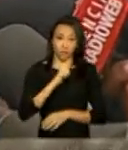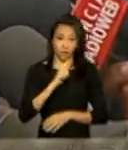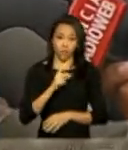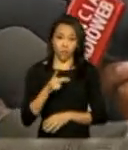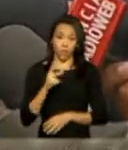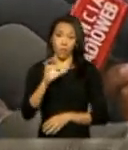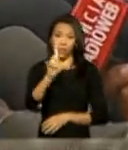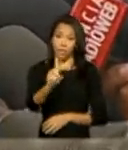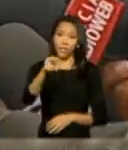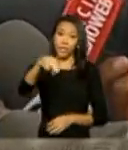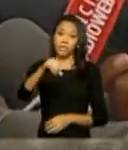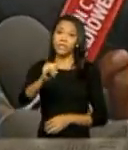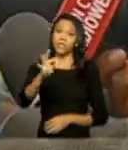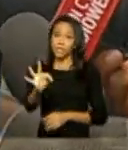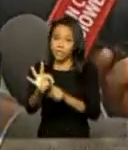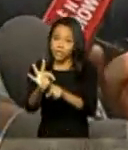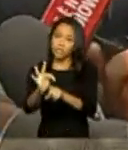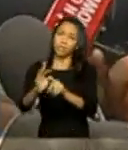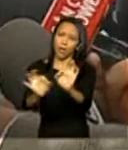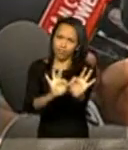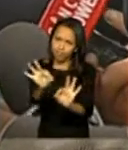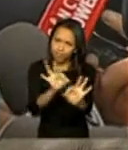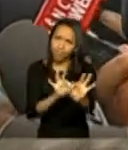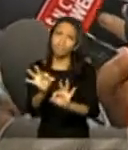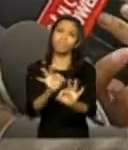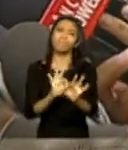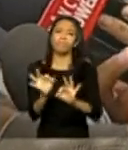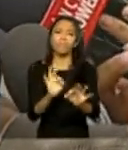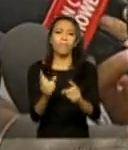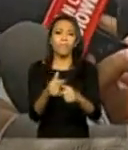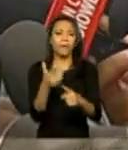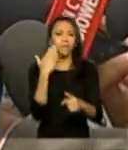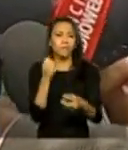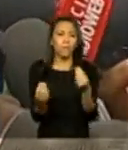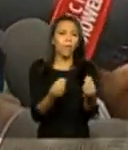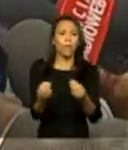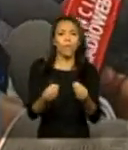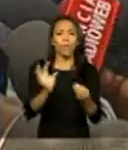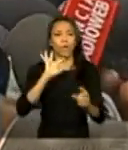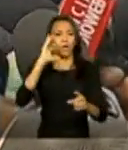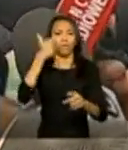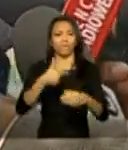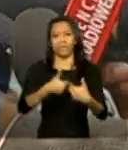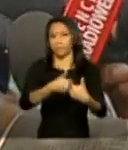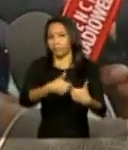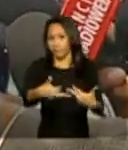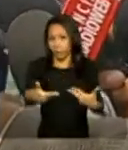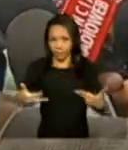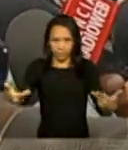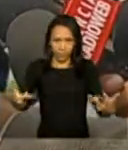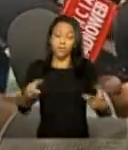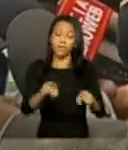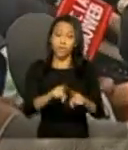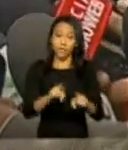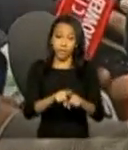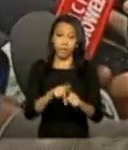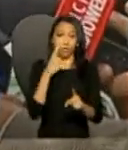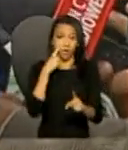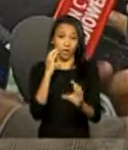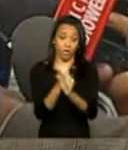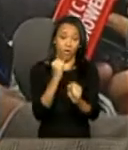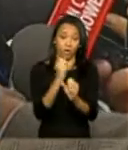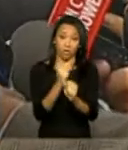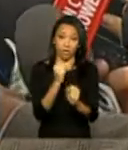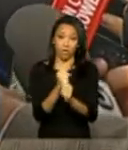está totalmente preparado para enfrentar e com os custos totalmente previstos no orçamento para que a safra